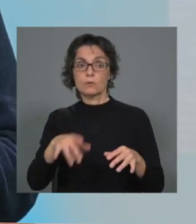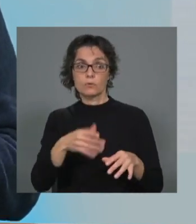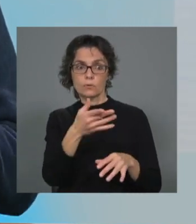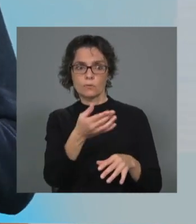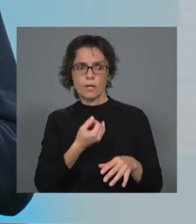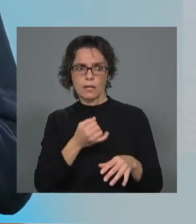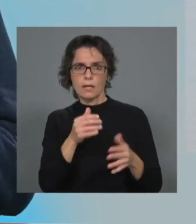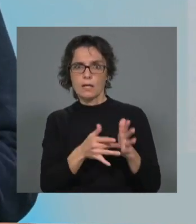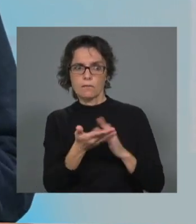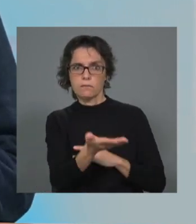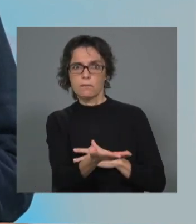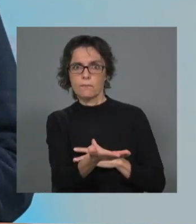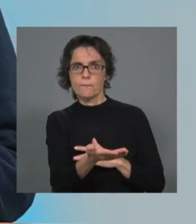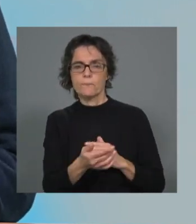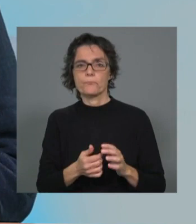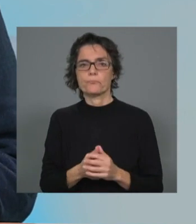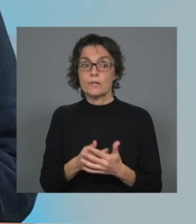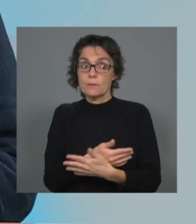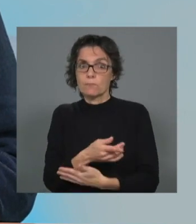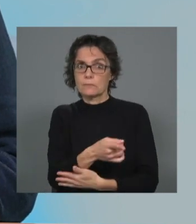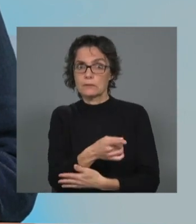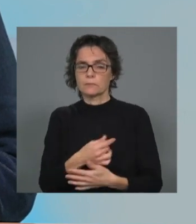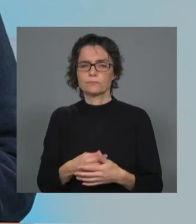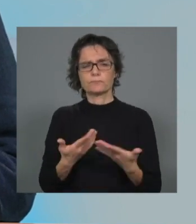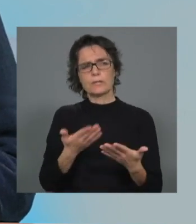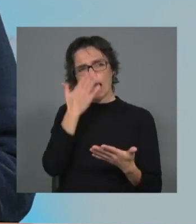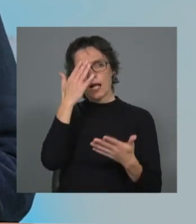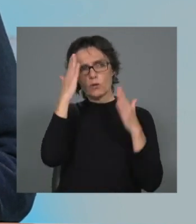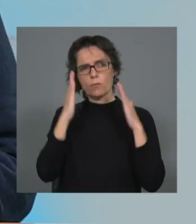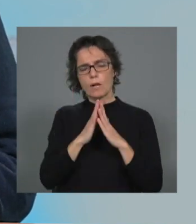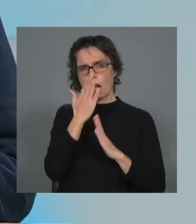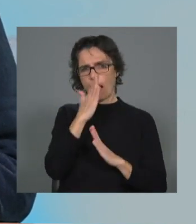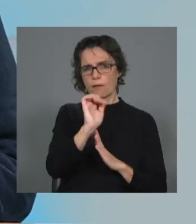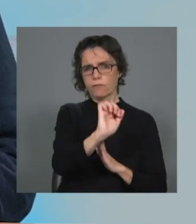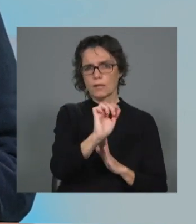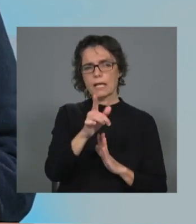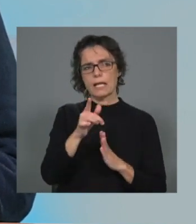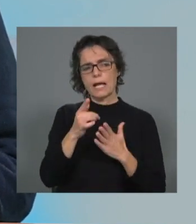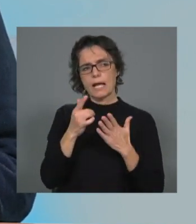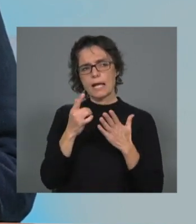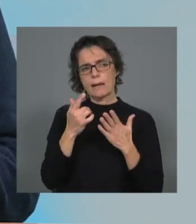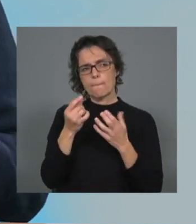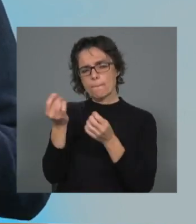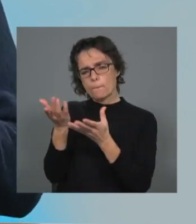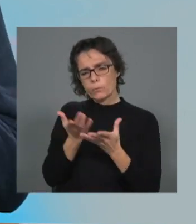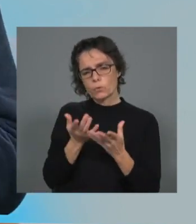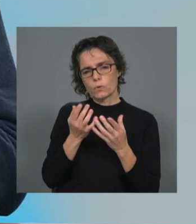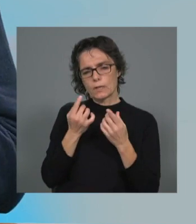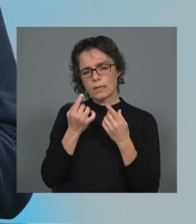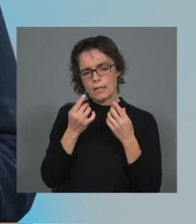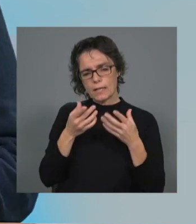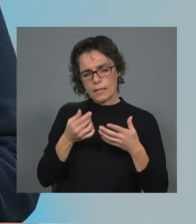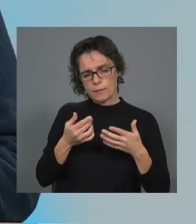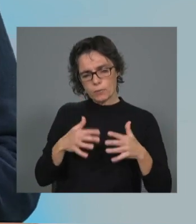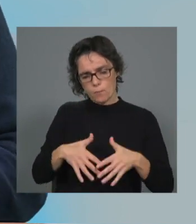identidade deste menino. E então é também uma atitude de Maria de contemplação e de acolhimento da revelação